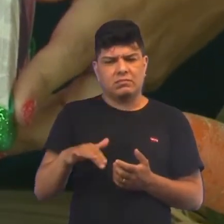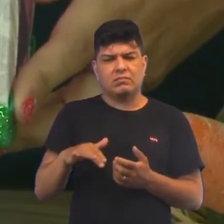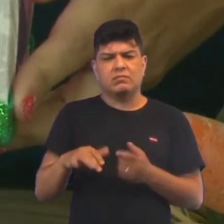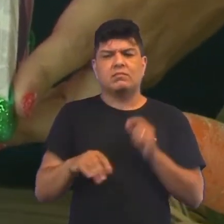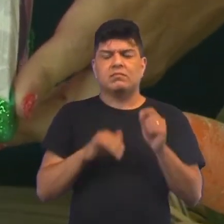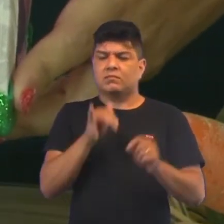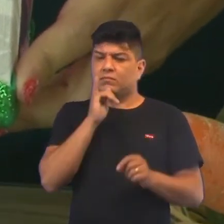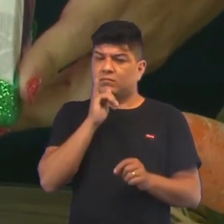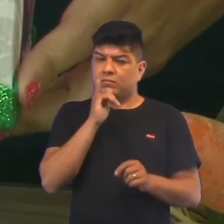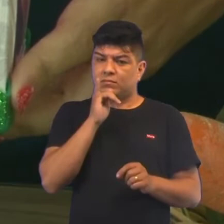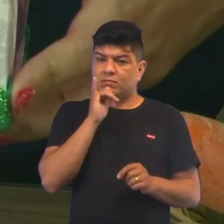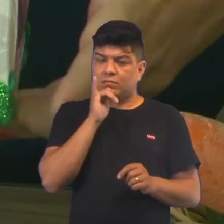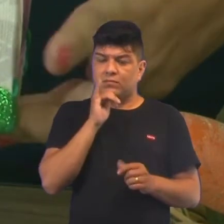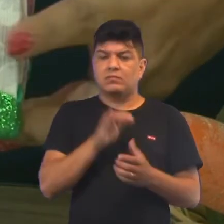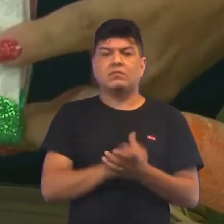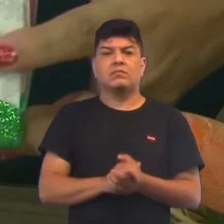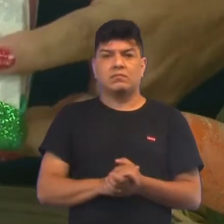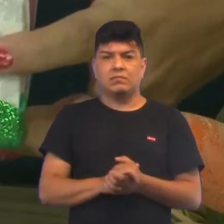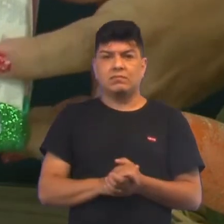este exemplo,